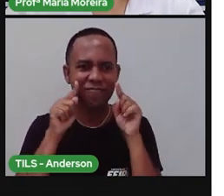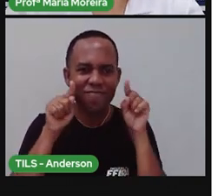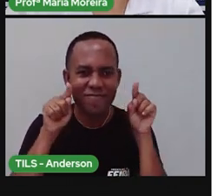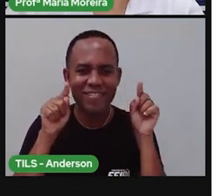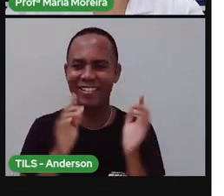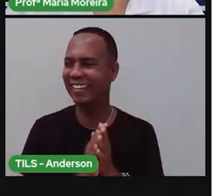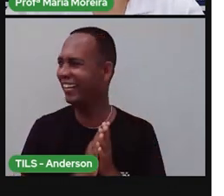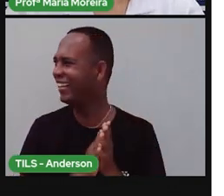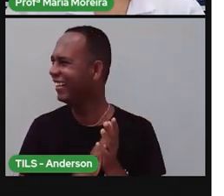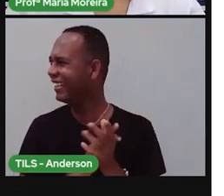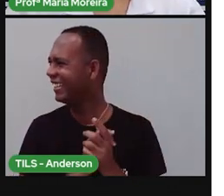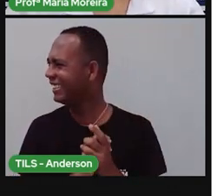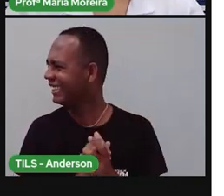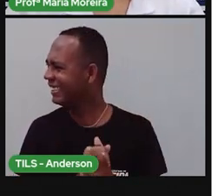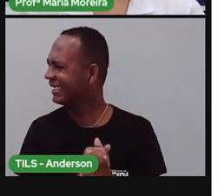a